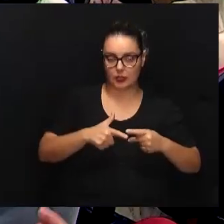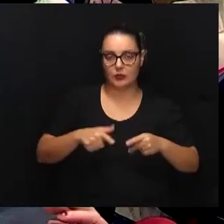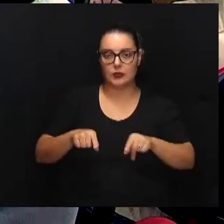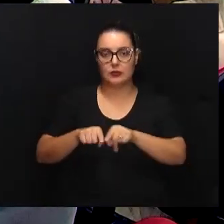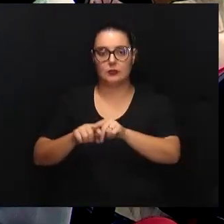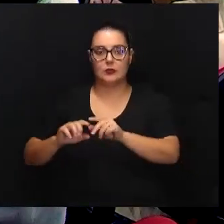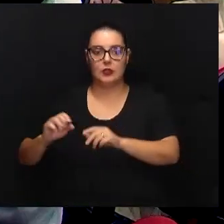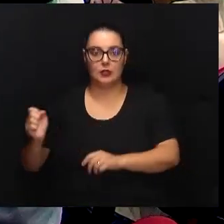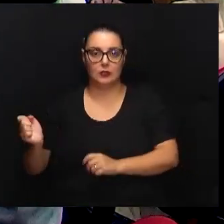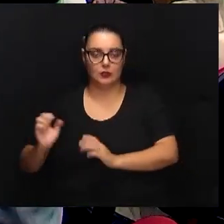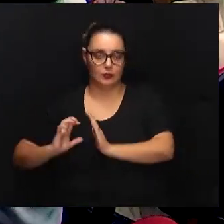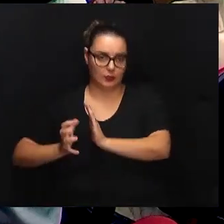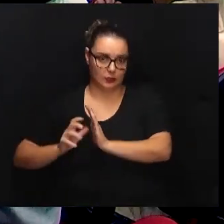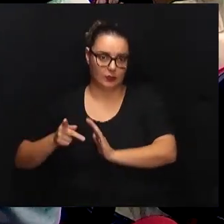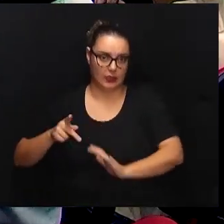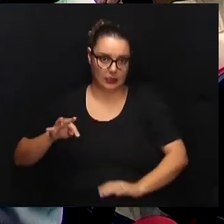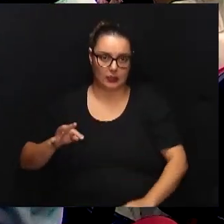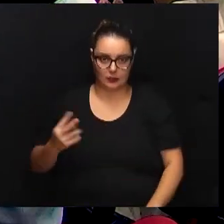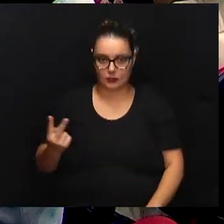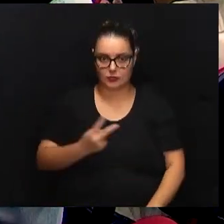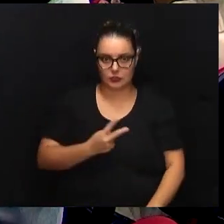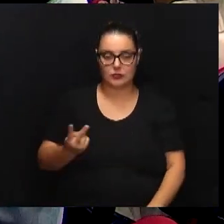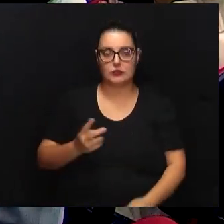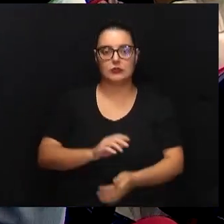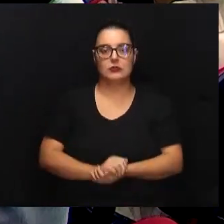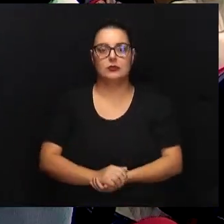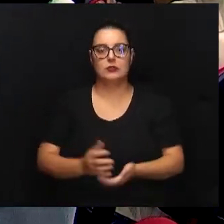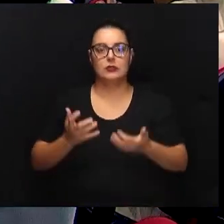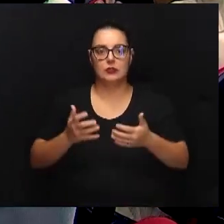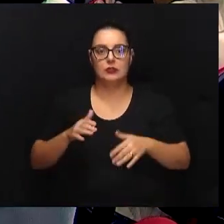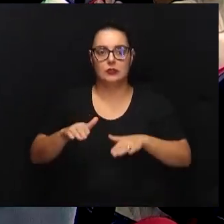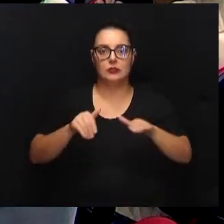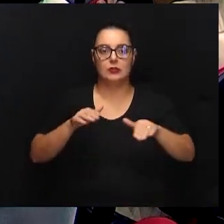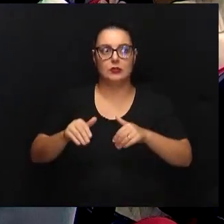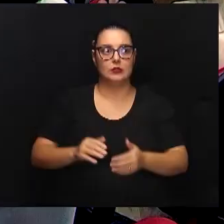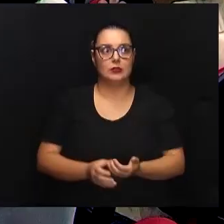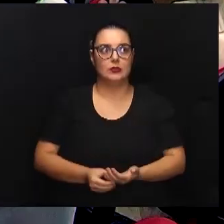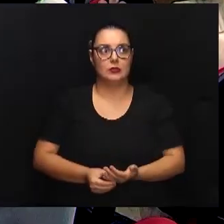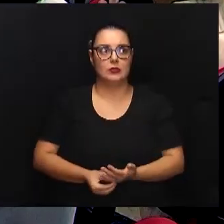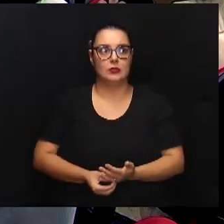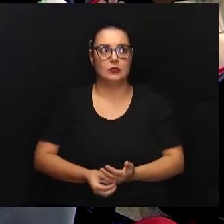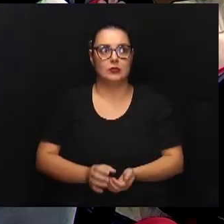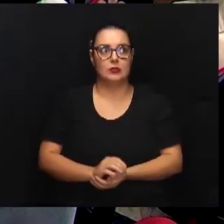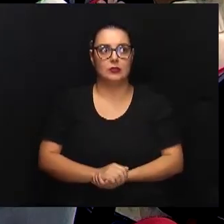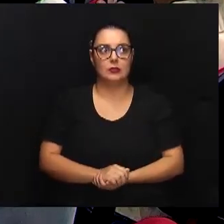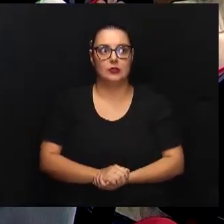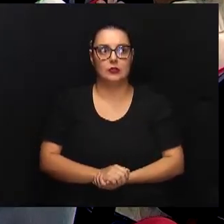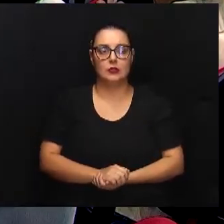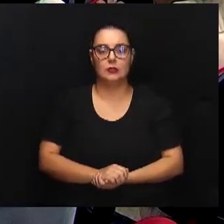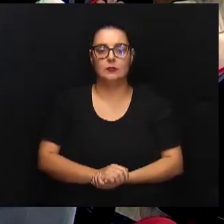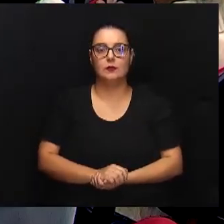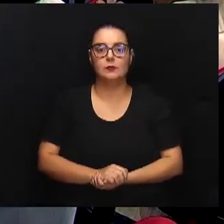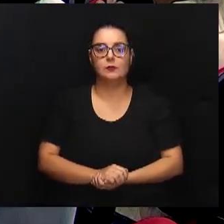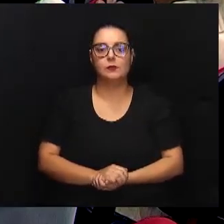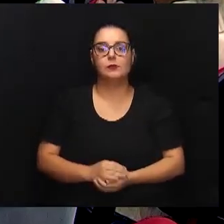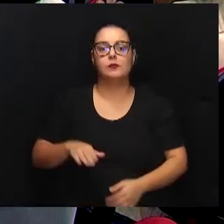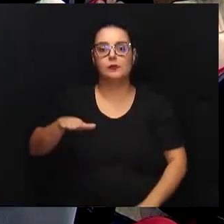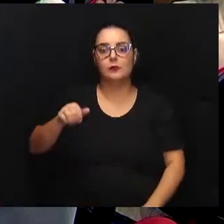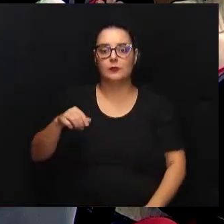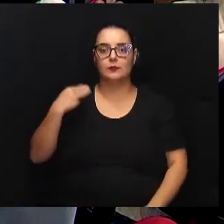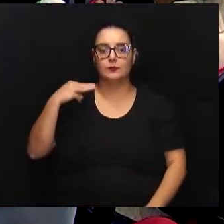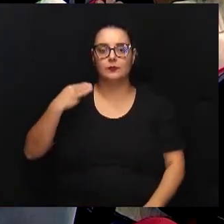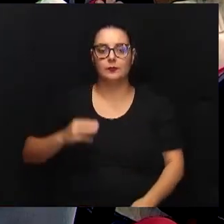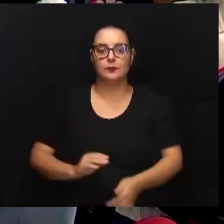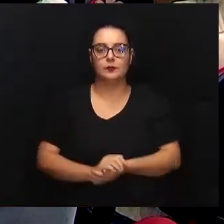PSOL e do PT, respectivamente. E eu gostaria, para esse momento, chamar à mesa